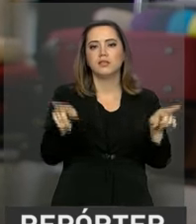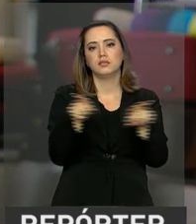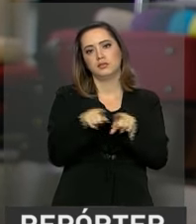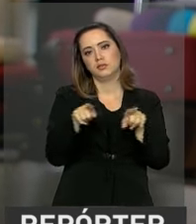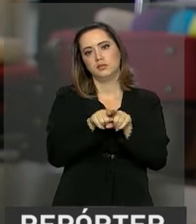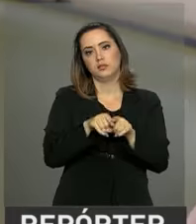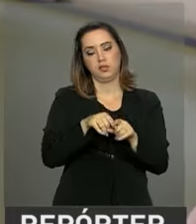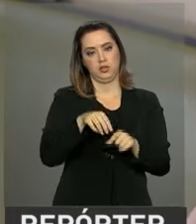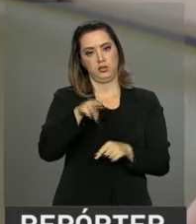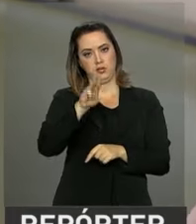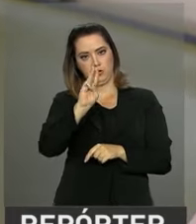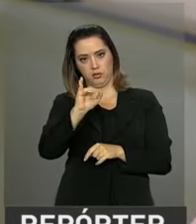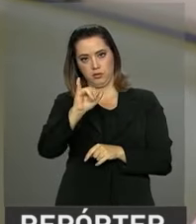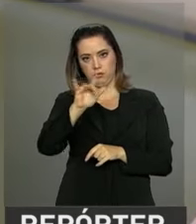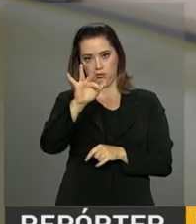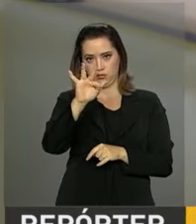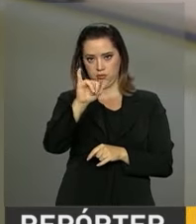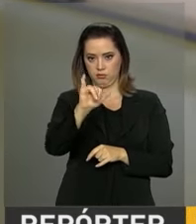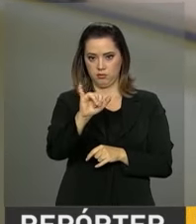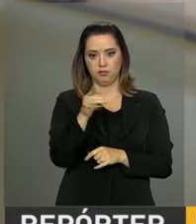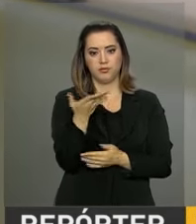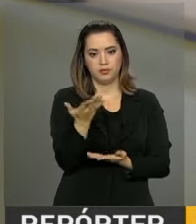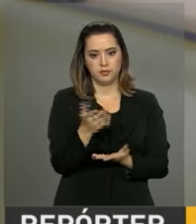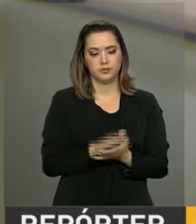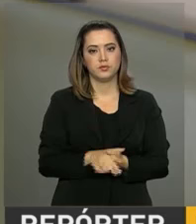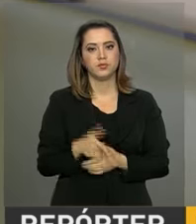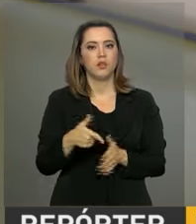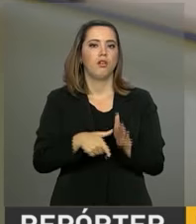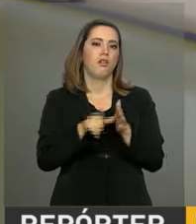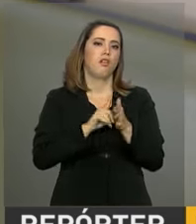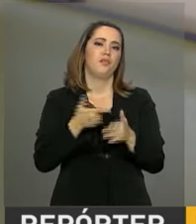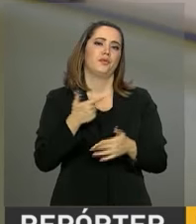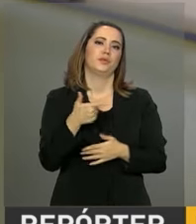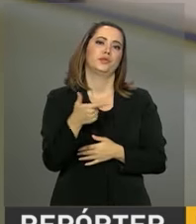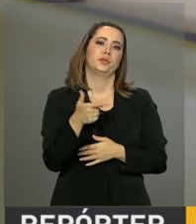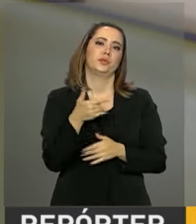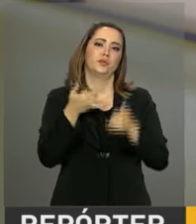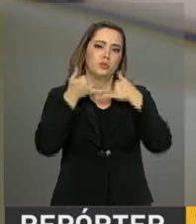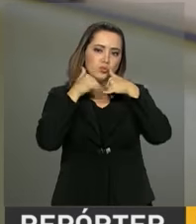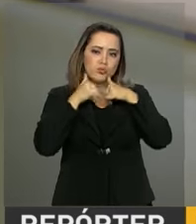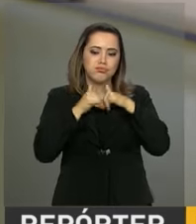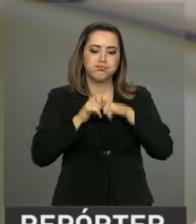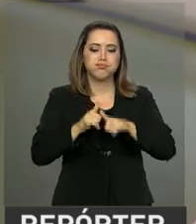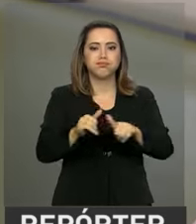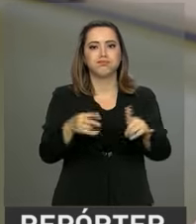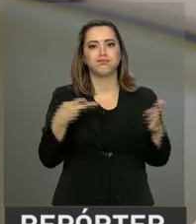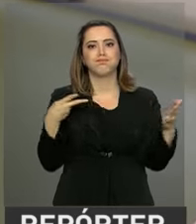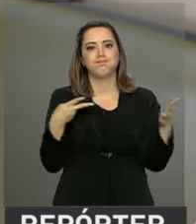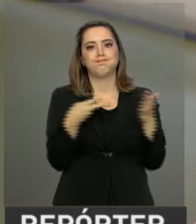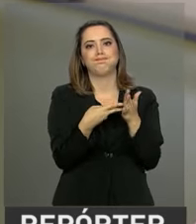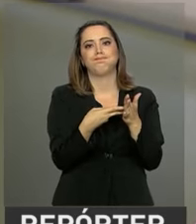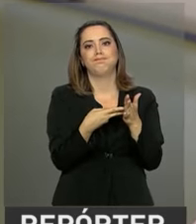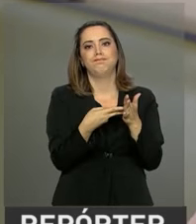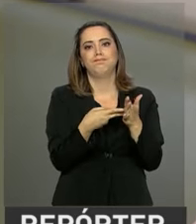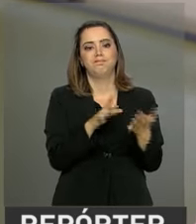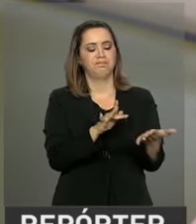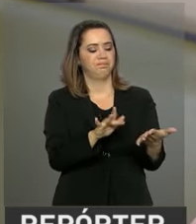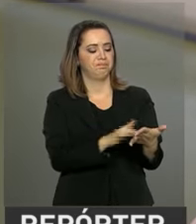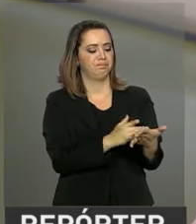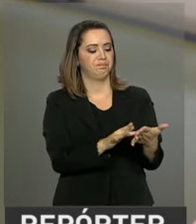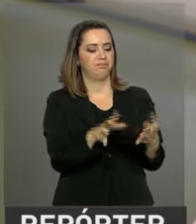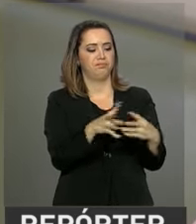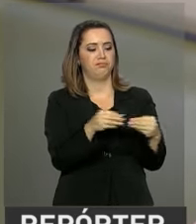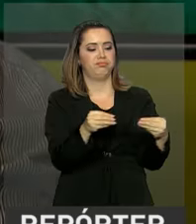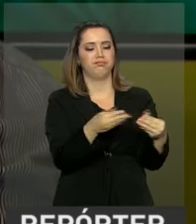rede Wi-Fi. Antes a gente ficava sem bateria, né? E não tinha onde carregar, agora está bem bacana. A gente encontrou